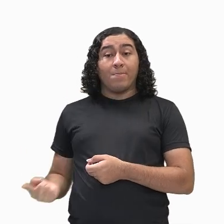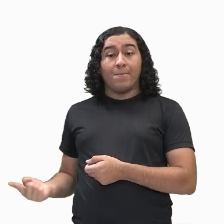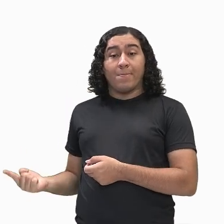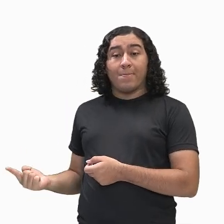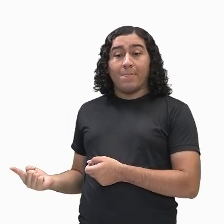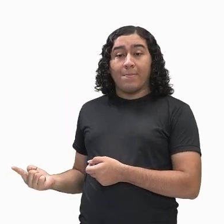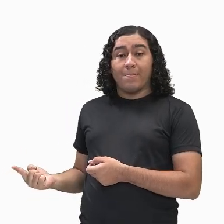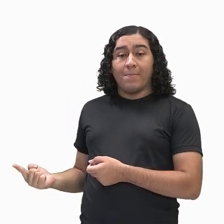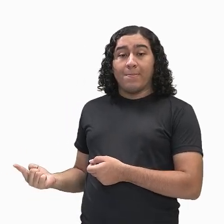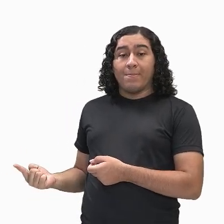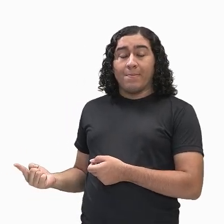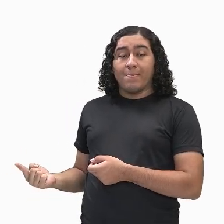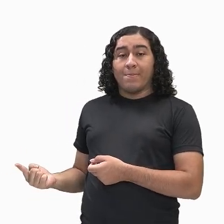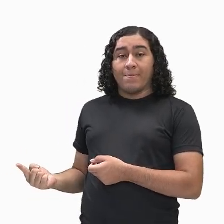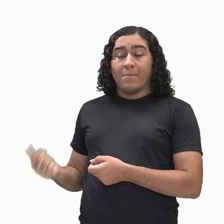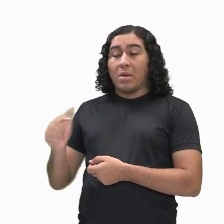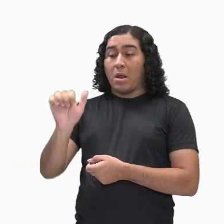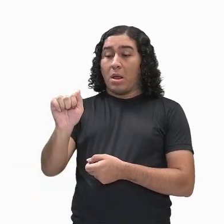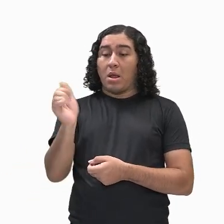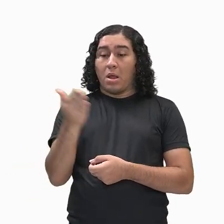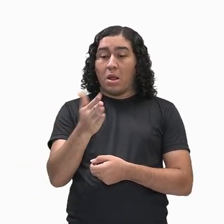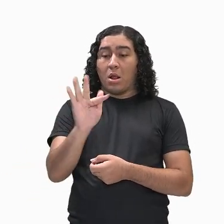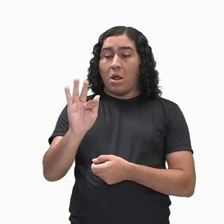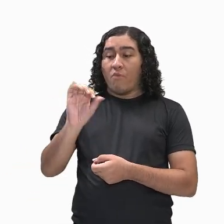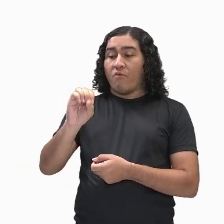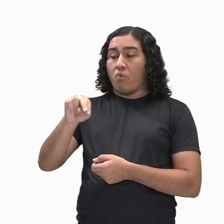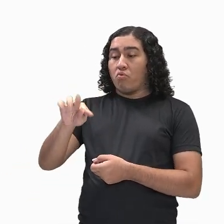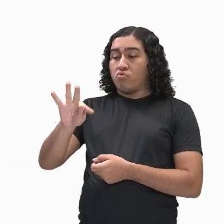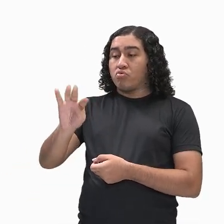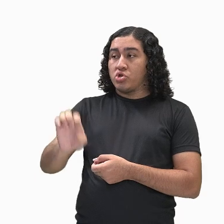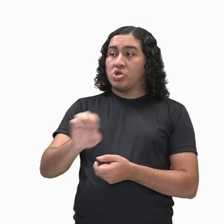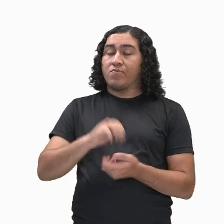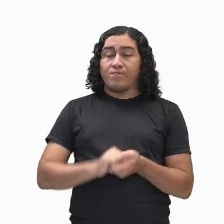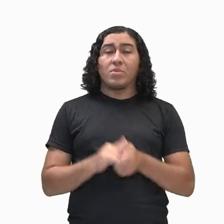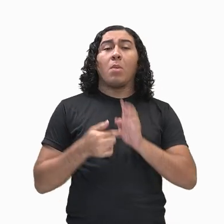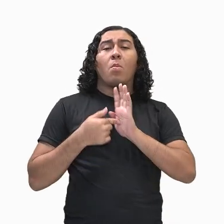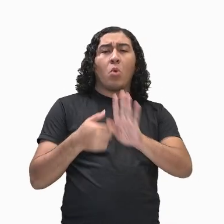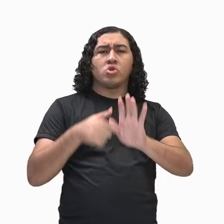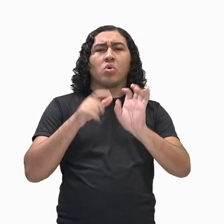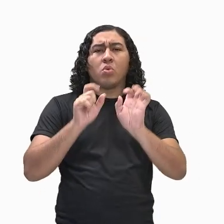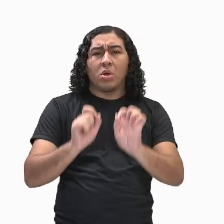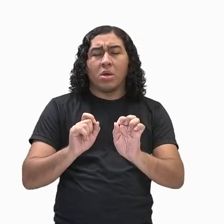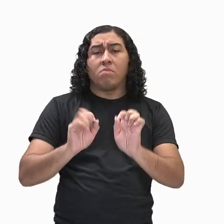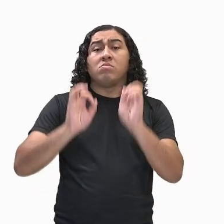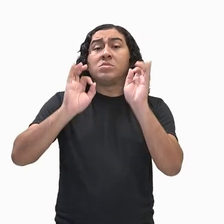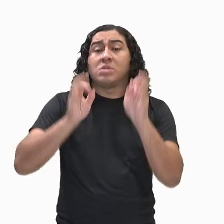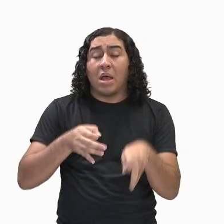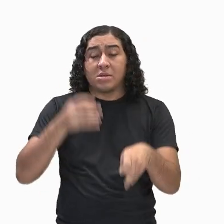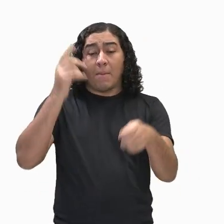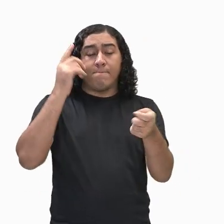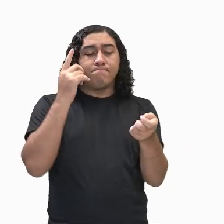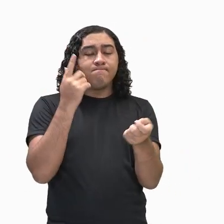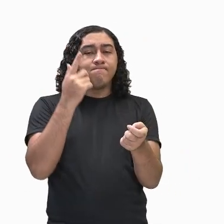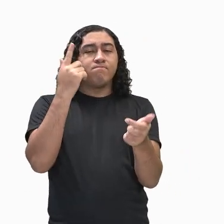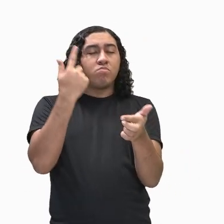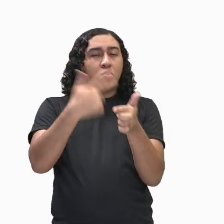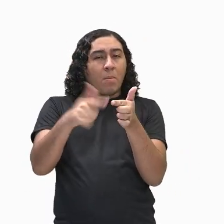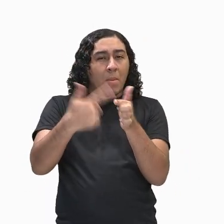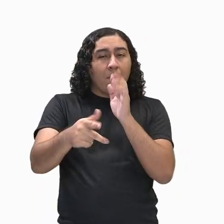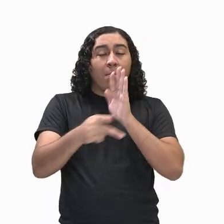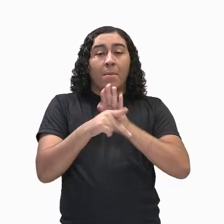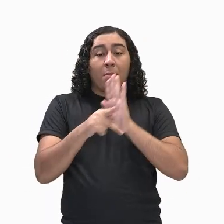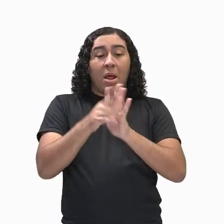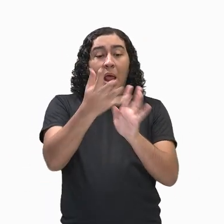obra. A Fonte, ela coloca em evidência os questionamentos sobre a arte e o seu futuro, certo? Então, desde